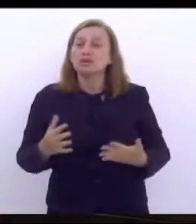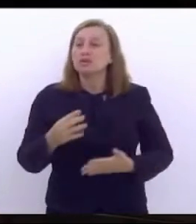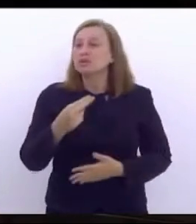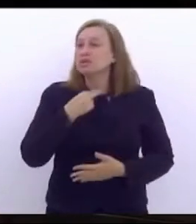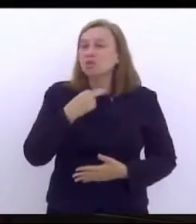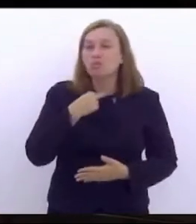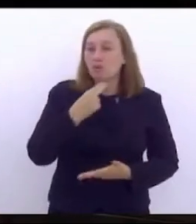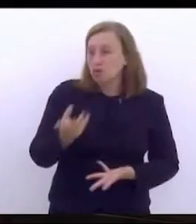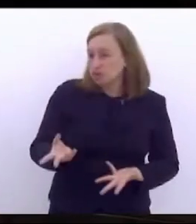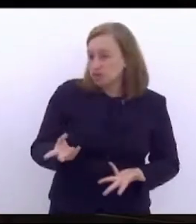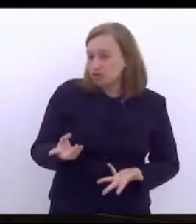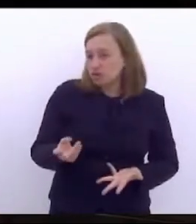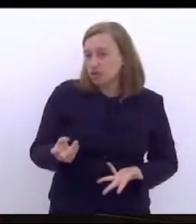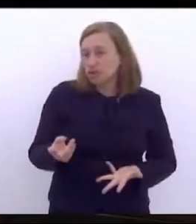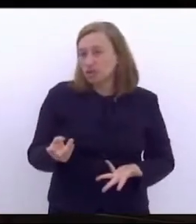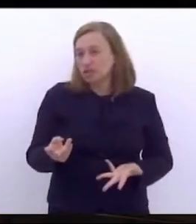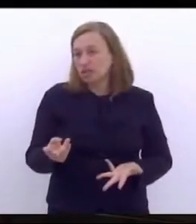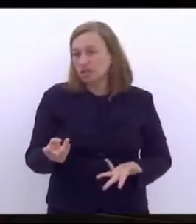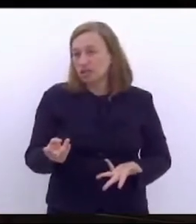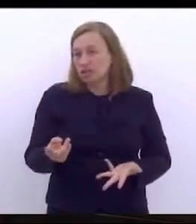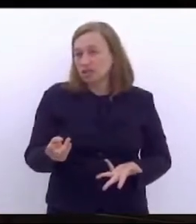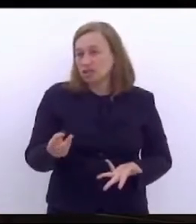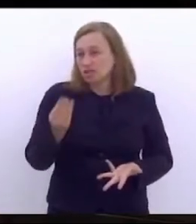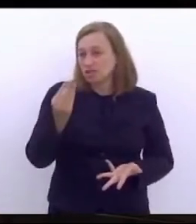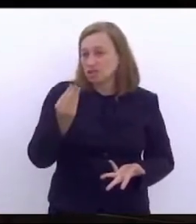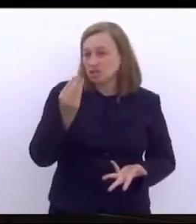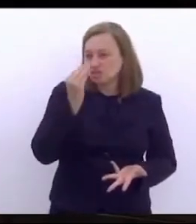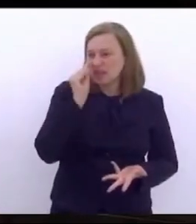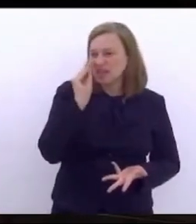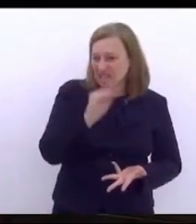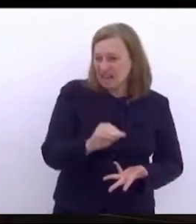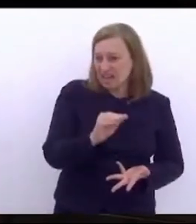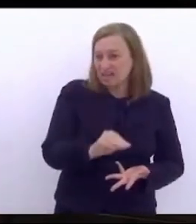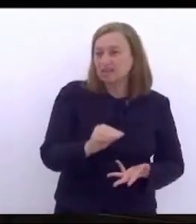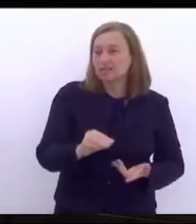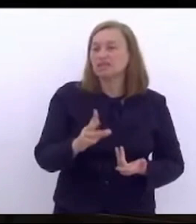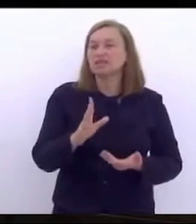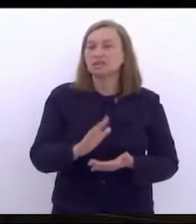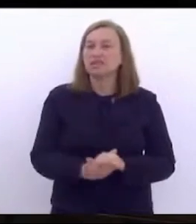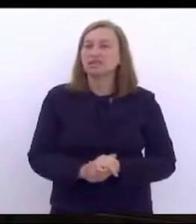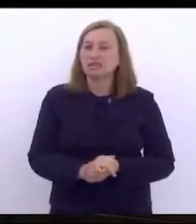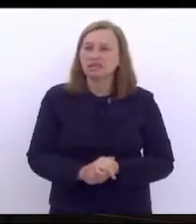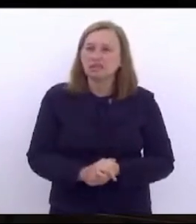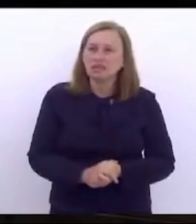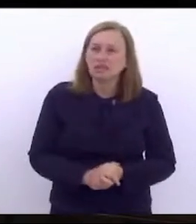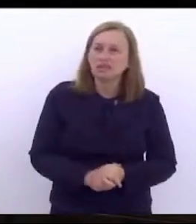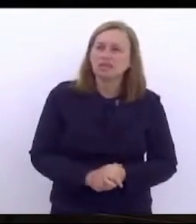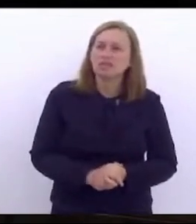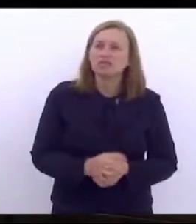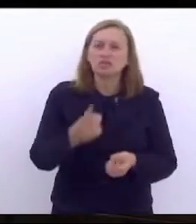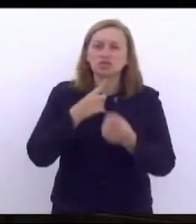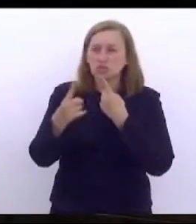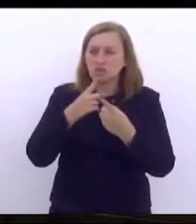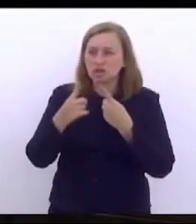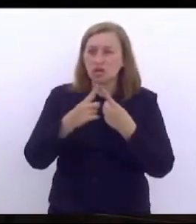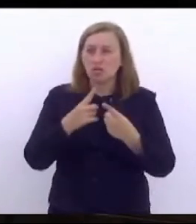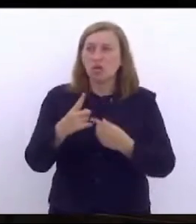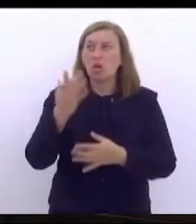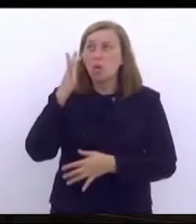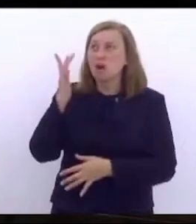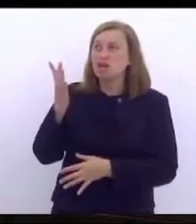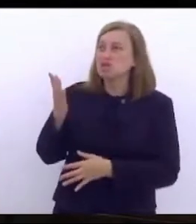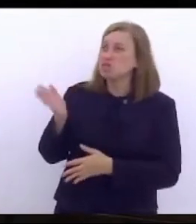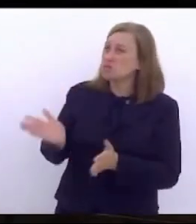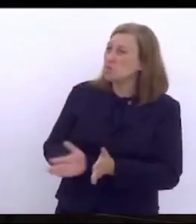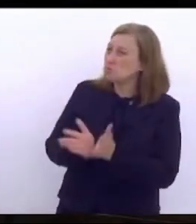não se pode negar isso. Eu acredito que está muito, assim, os debates na audiência pública no STF, que teve em 2018, eu achei que ficou muito precária